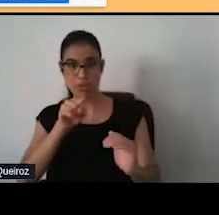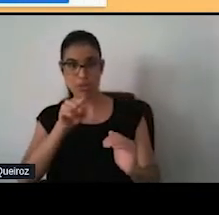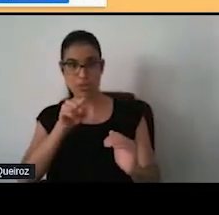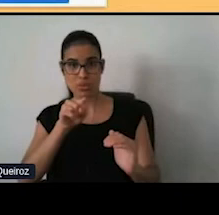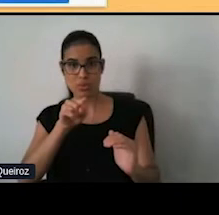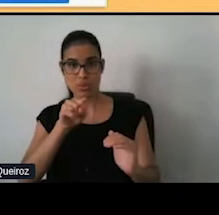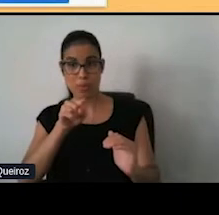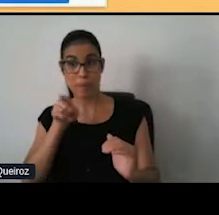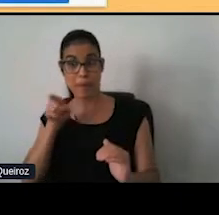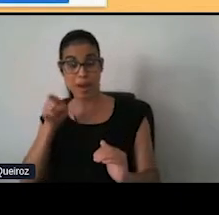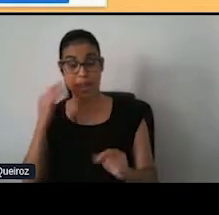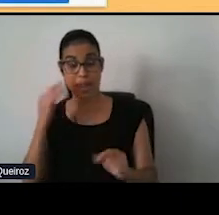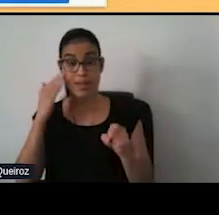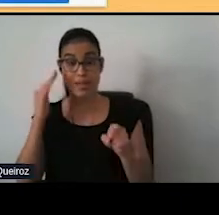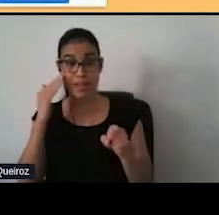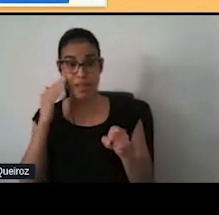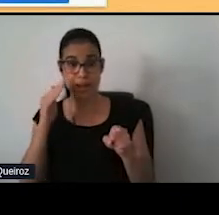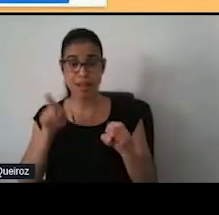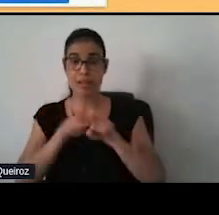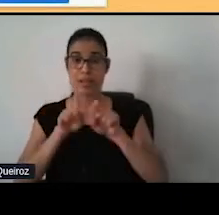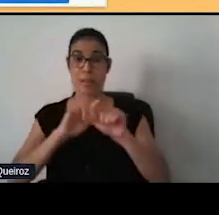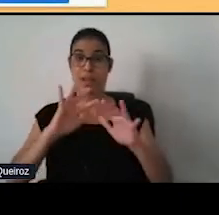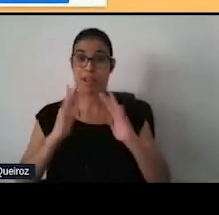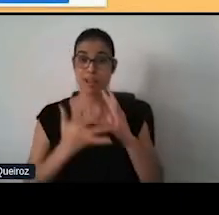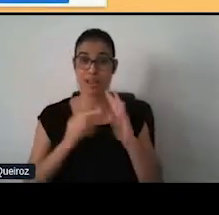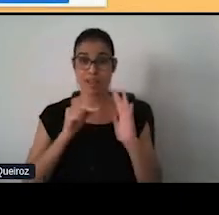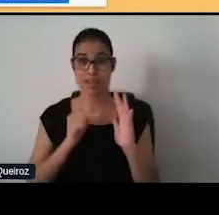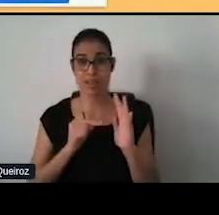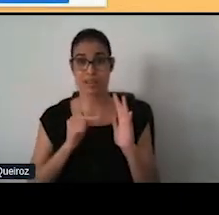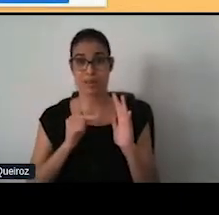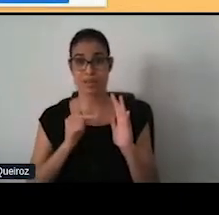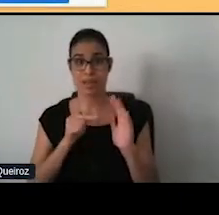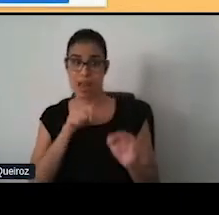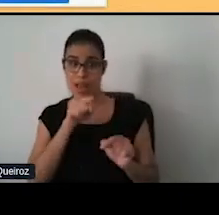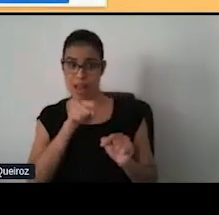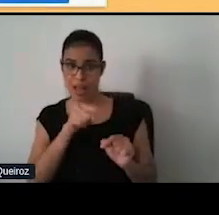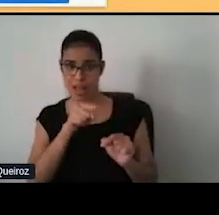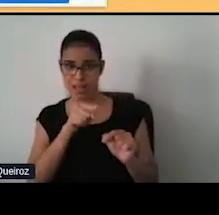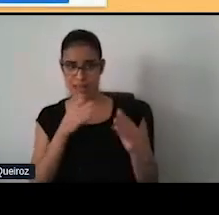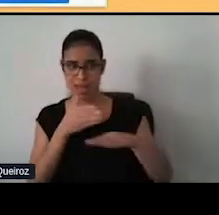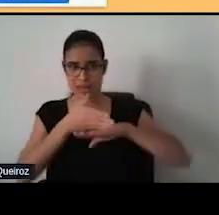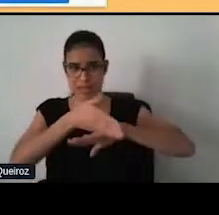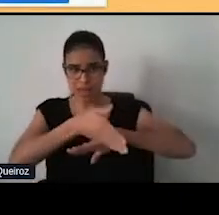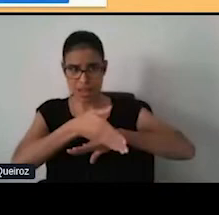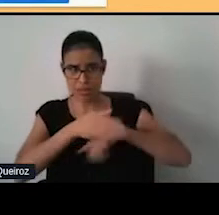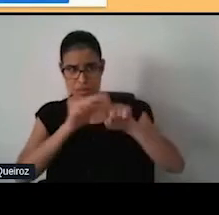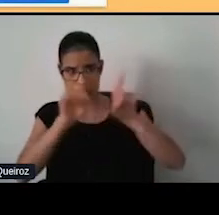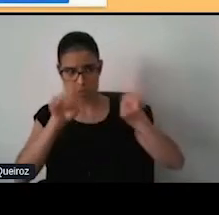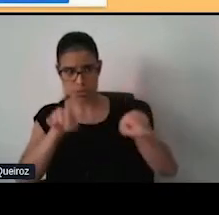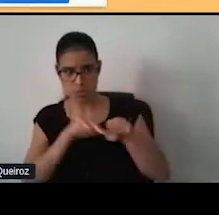usuário. Ou até mesmo Libras. Será que essa ferramenta identifica que a gente tem Libras na sua